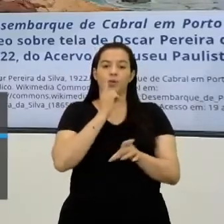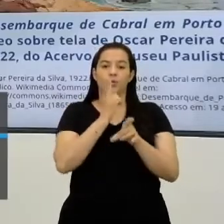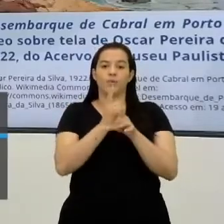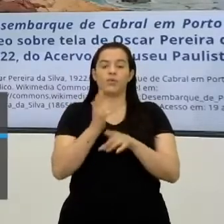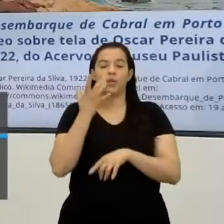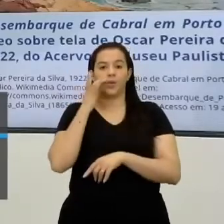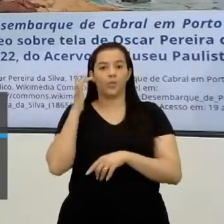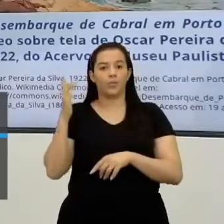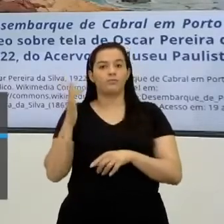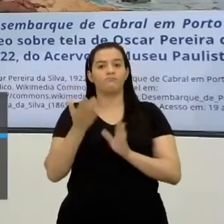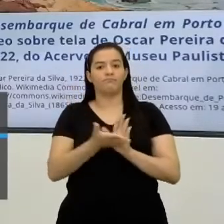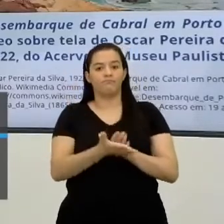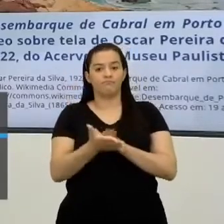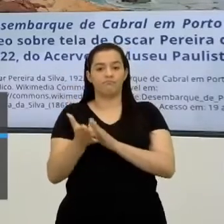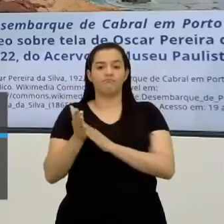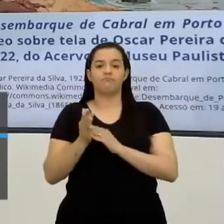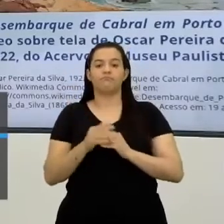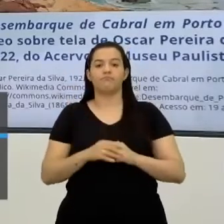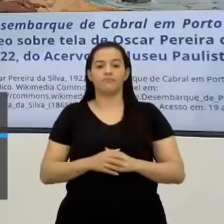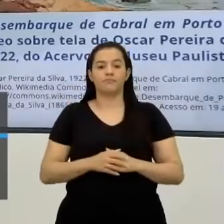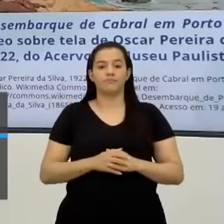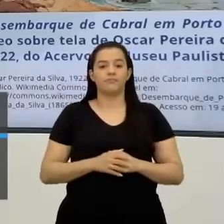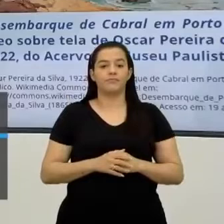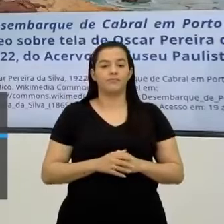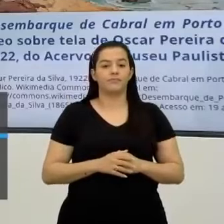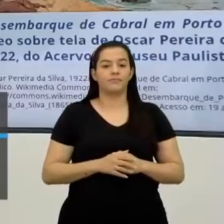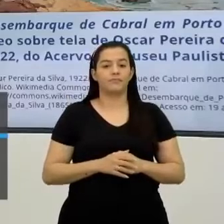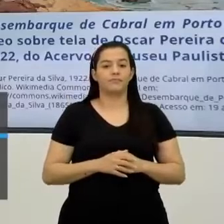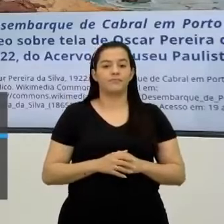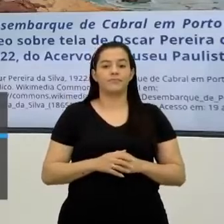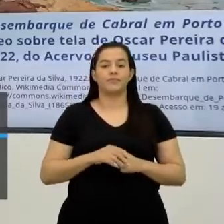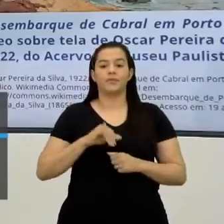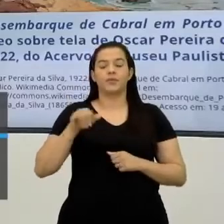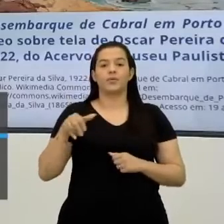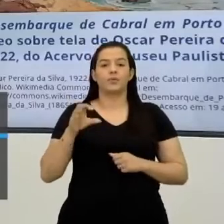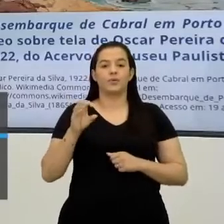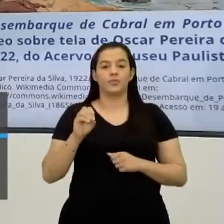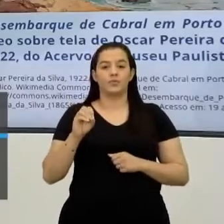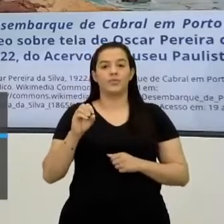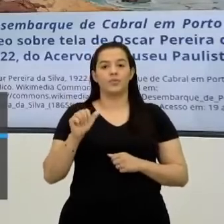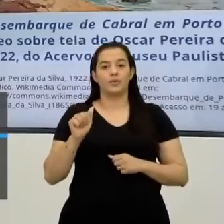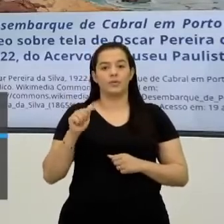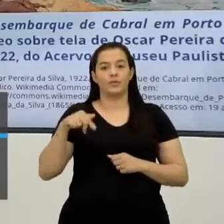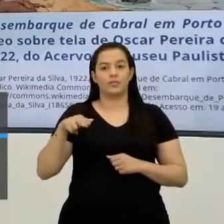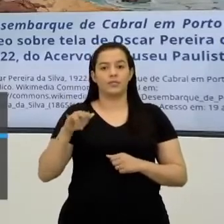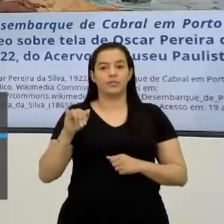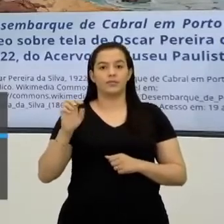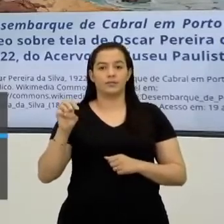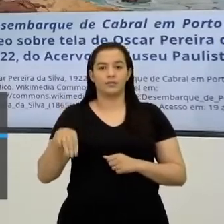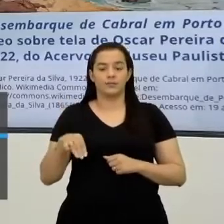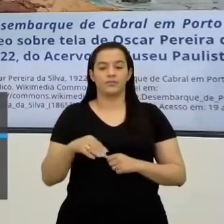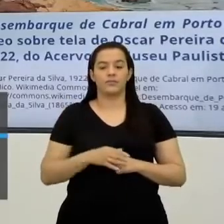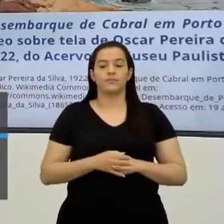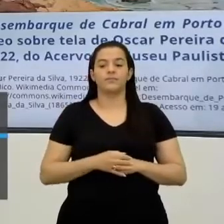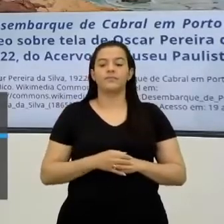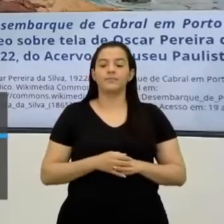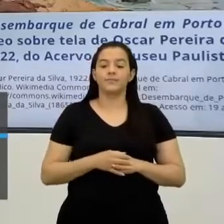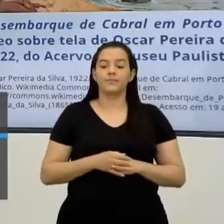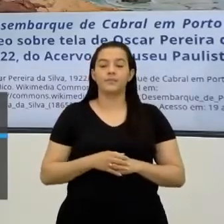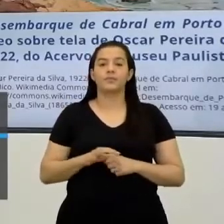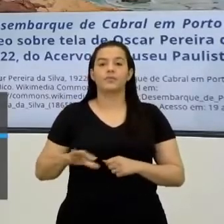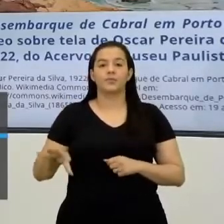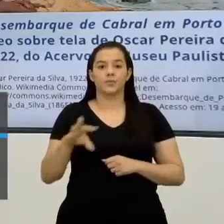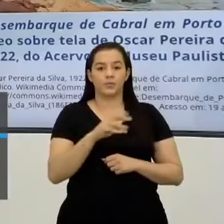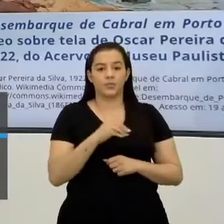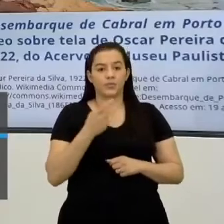Olha, parabéns, Nicolas. Escola Joaquim Afonso, que incrível, legal. Muito bom, todos aqui